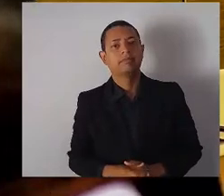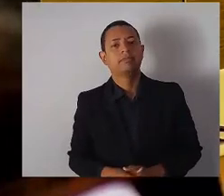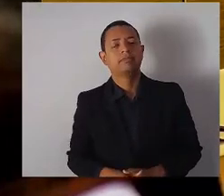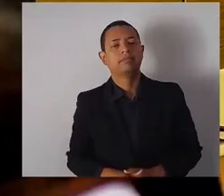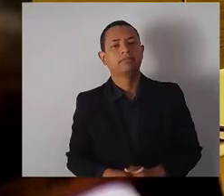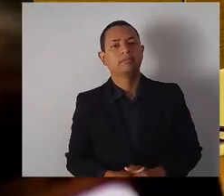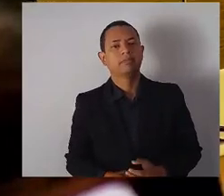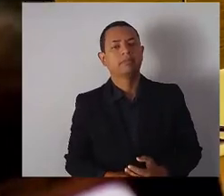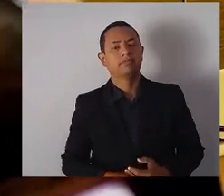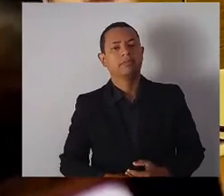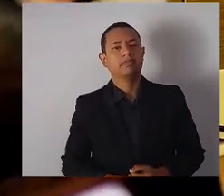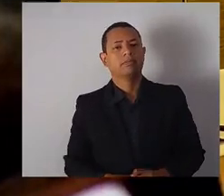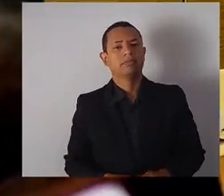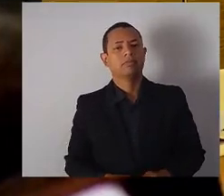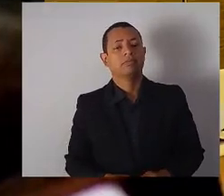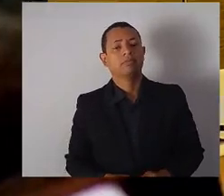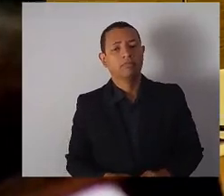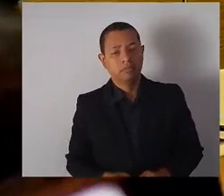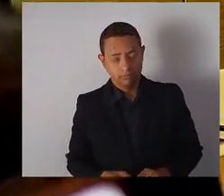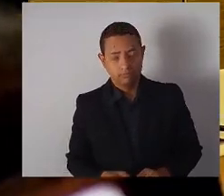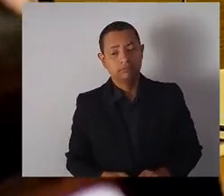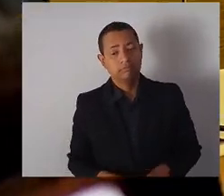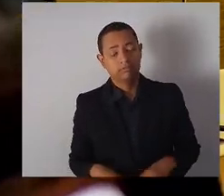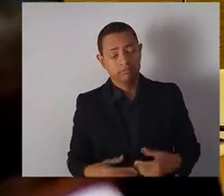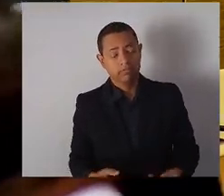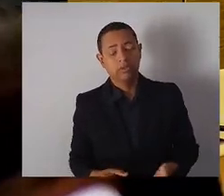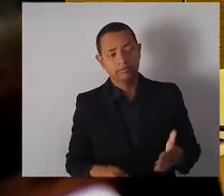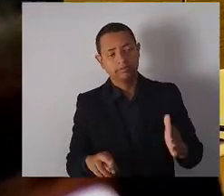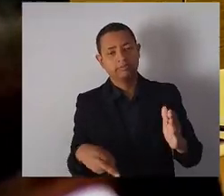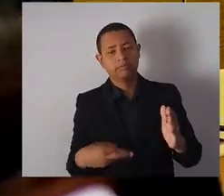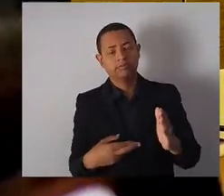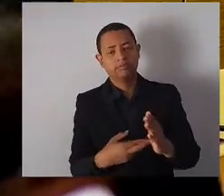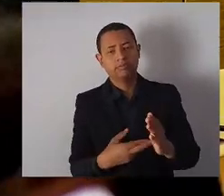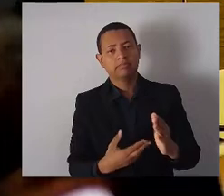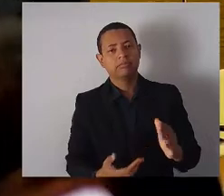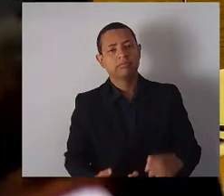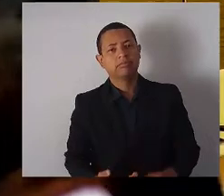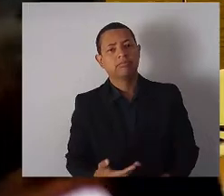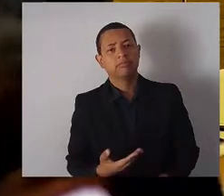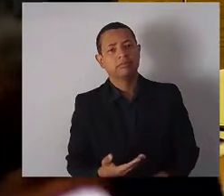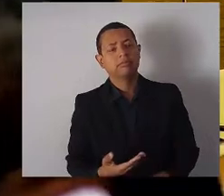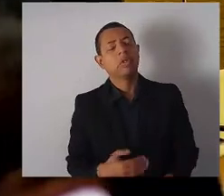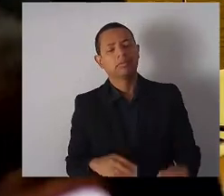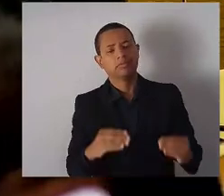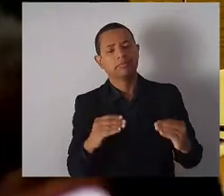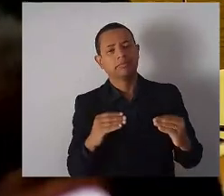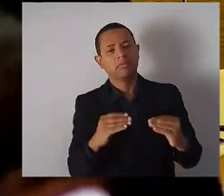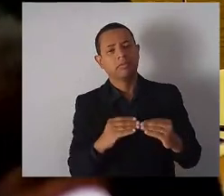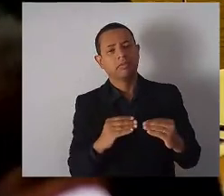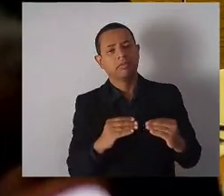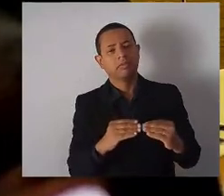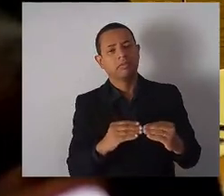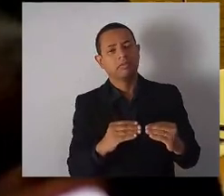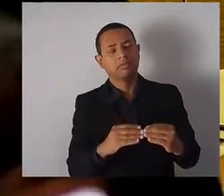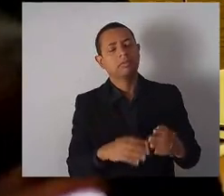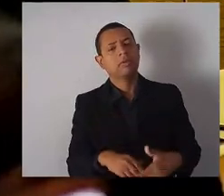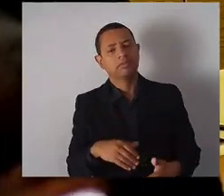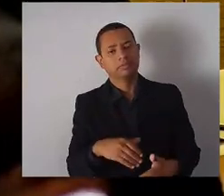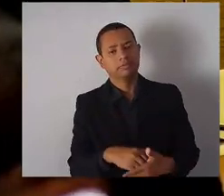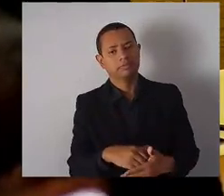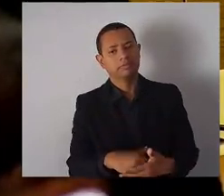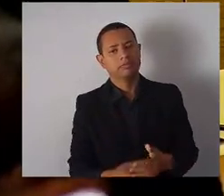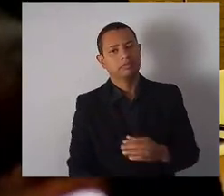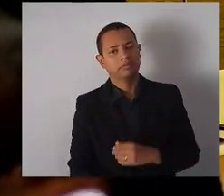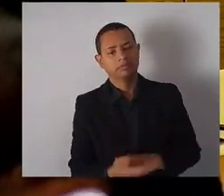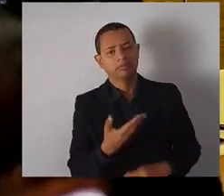vênia ao relator, ao eminente relator, a máxima vênia, para acompanhar a divergência que foi inaugurada